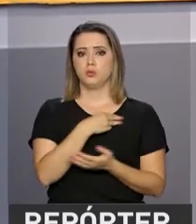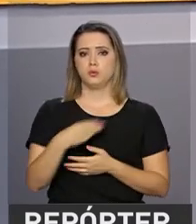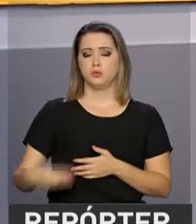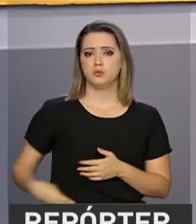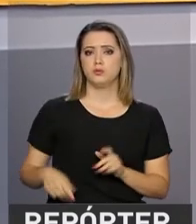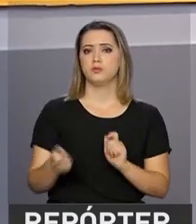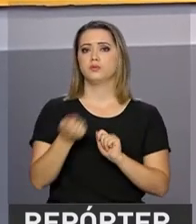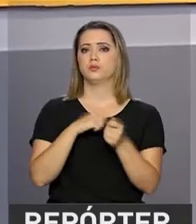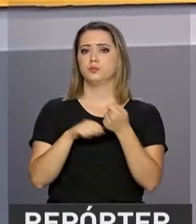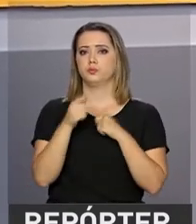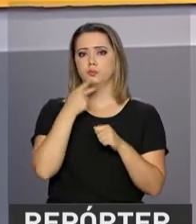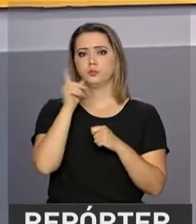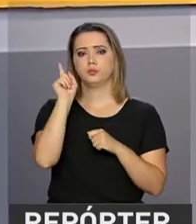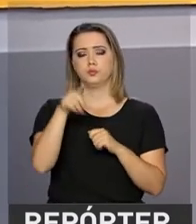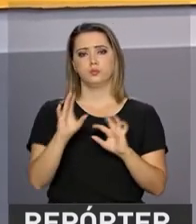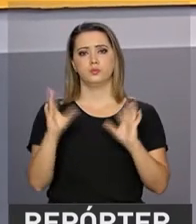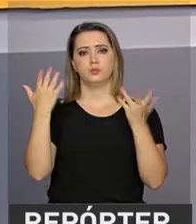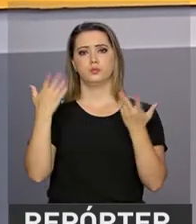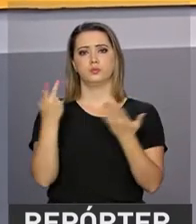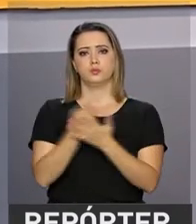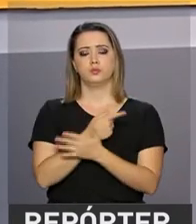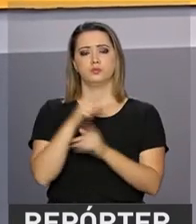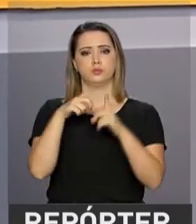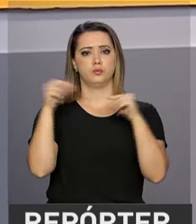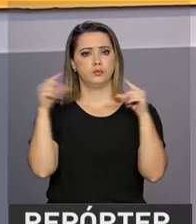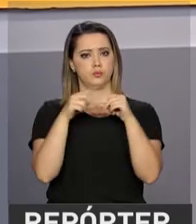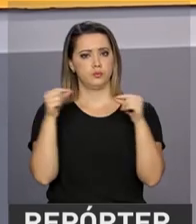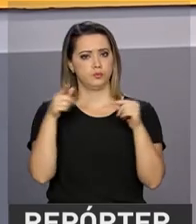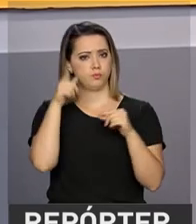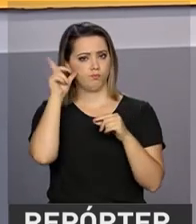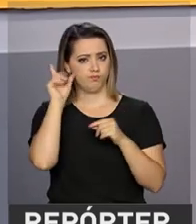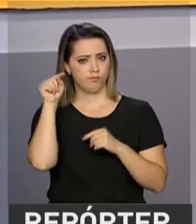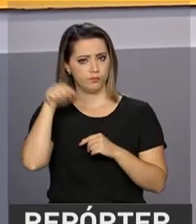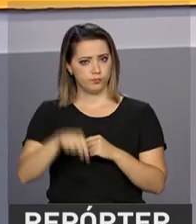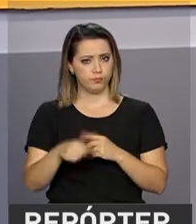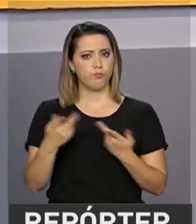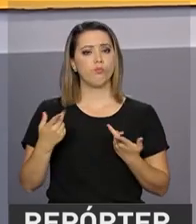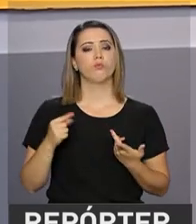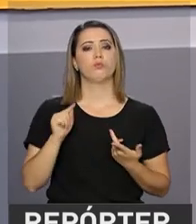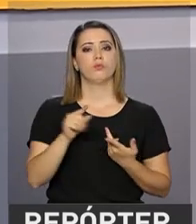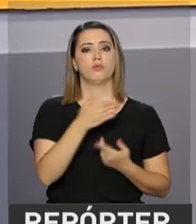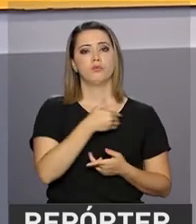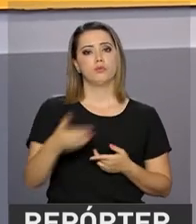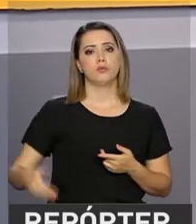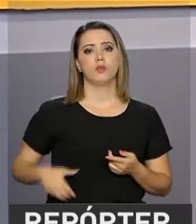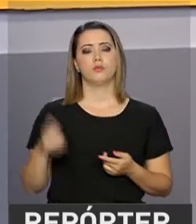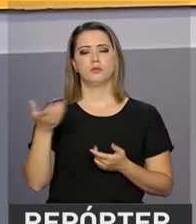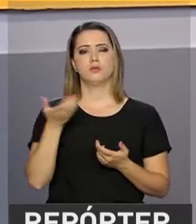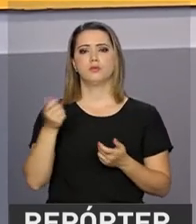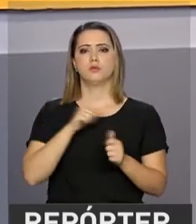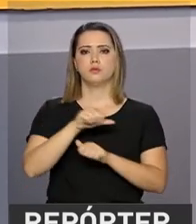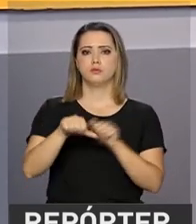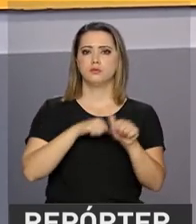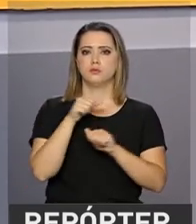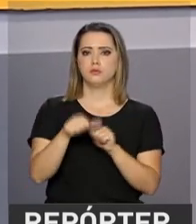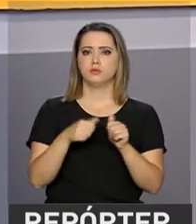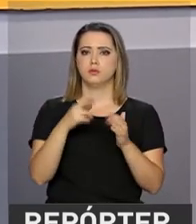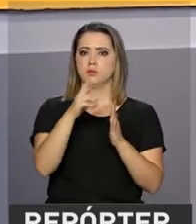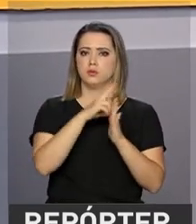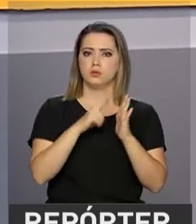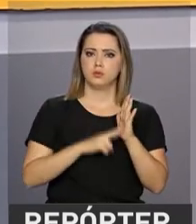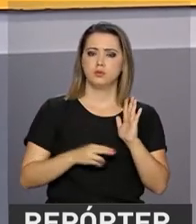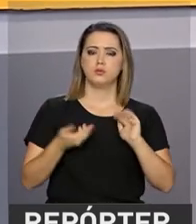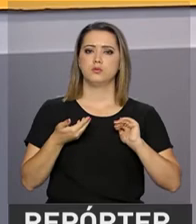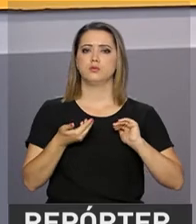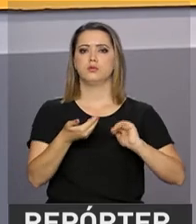o ministro da Fazenda falou, durante um evento realizado ontem em Brasília, que o governo defende mudanças no parecer aprovado